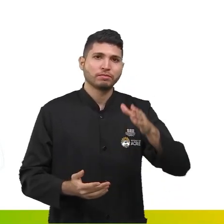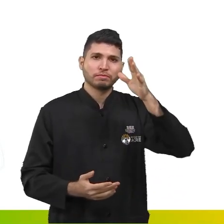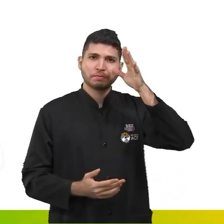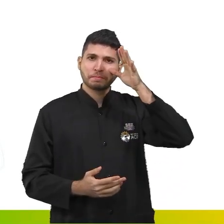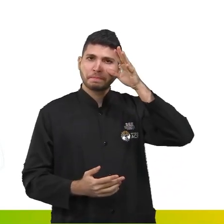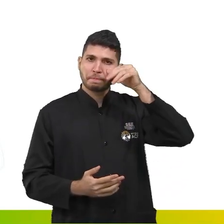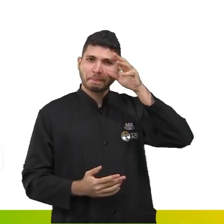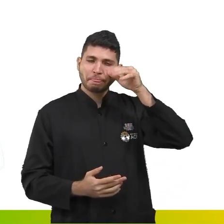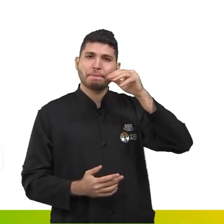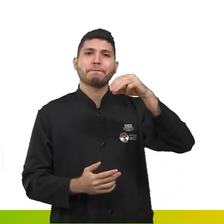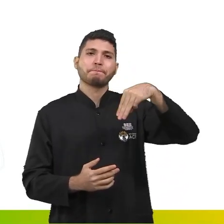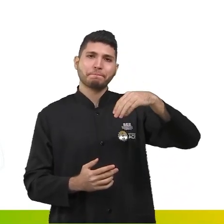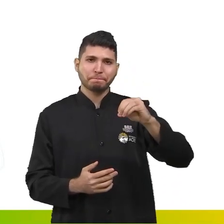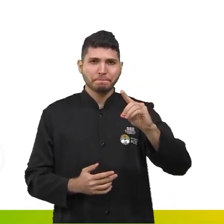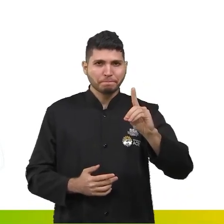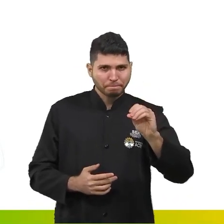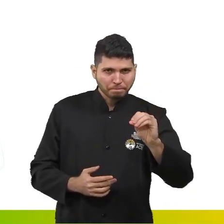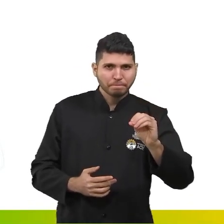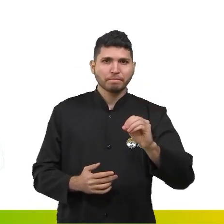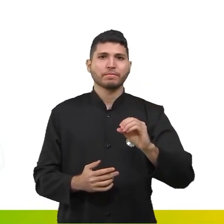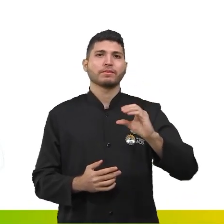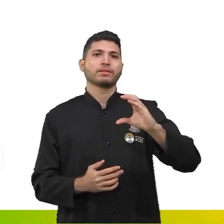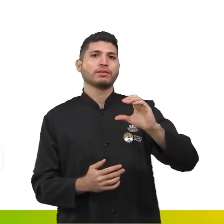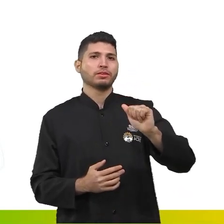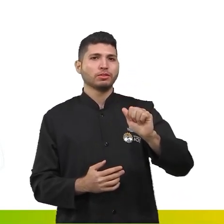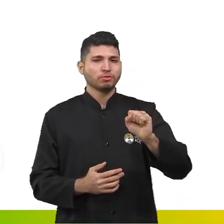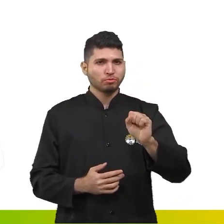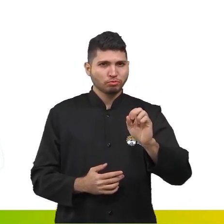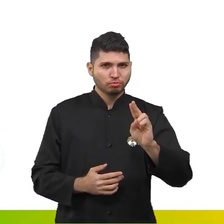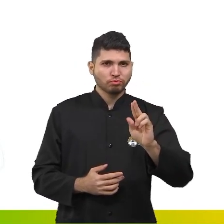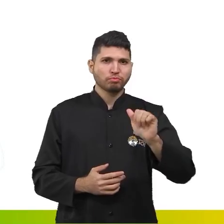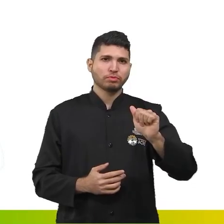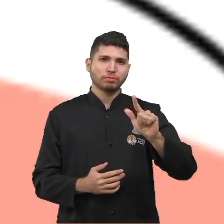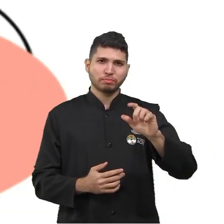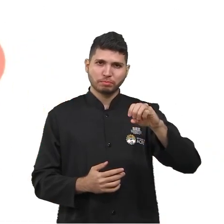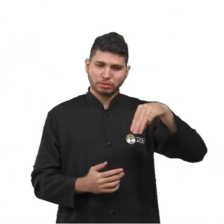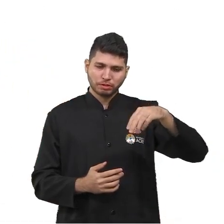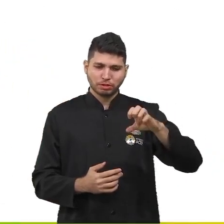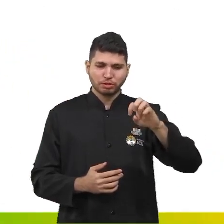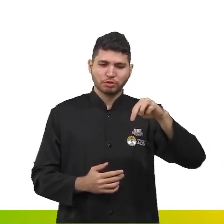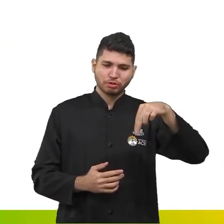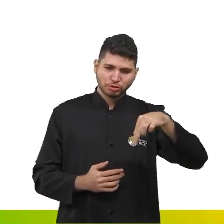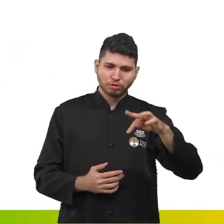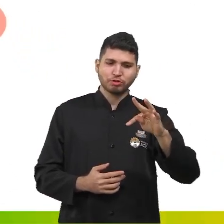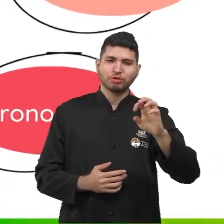modo, casualmente, e esses outros advérbios.